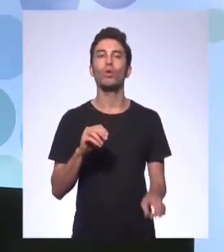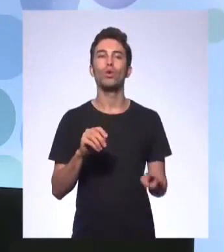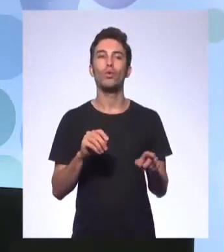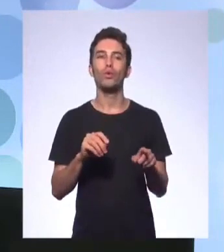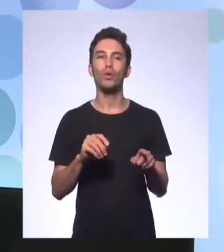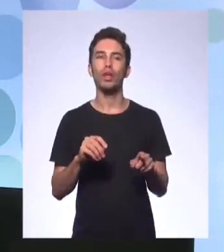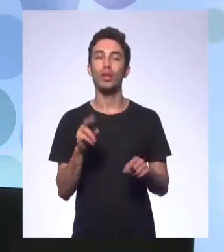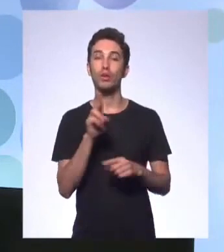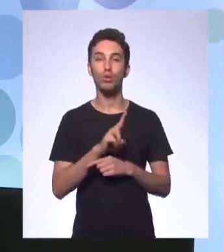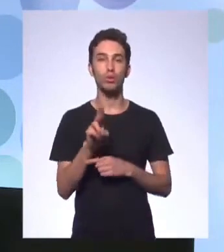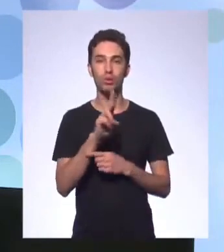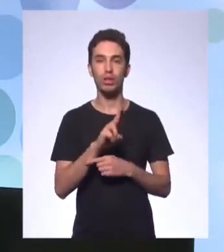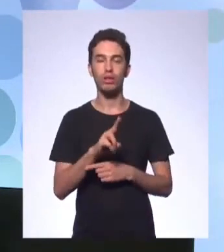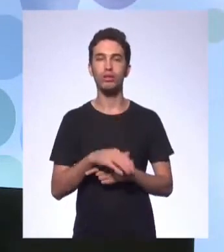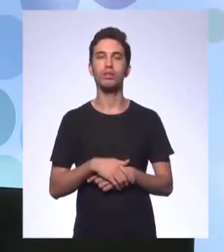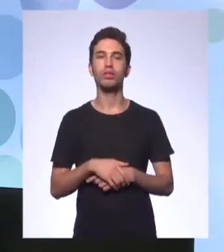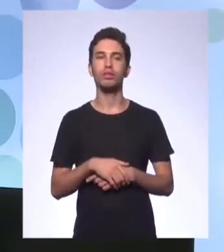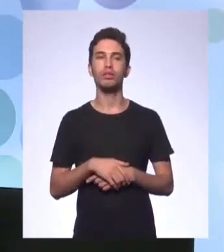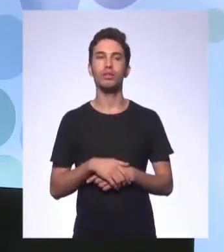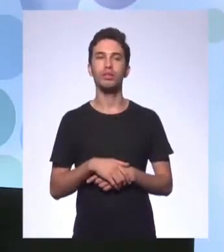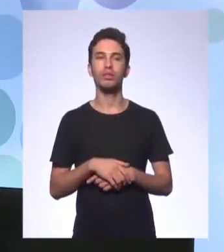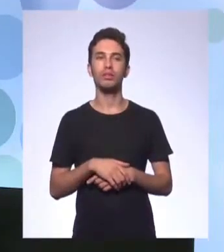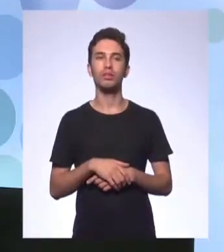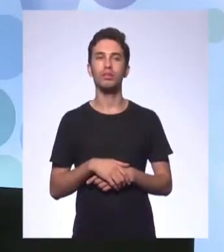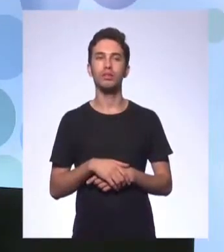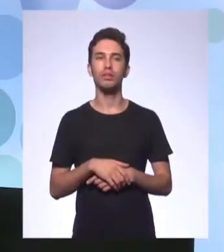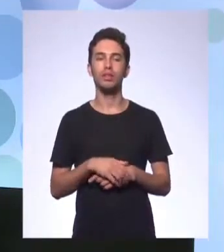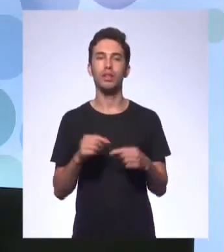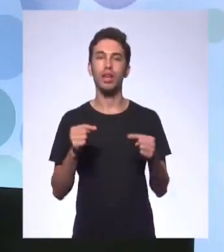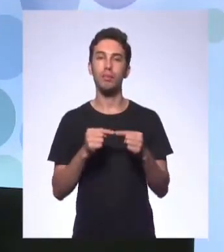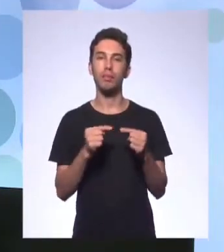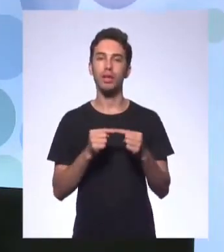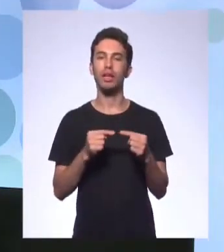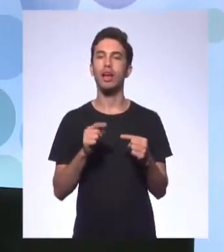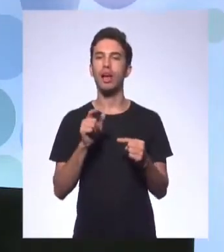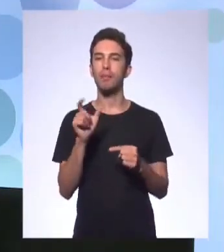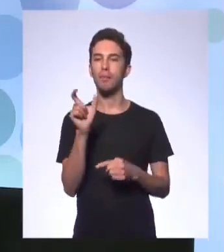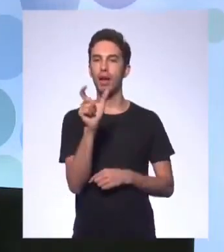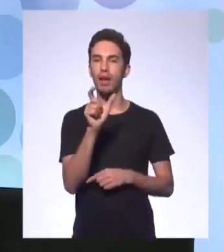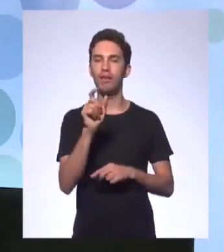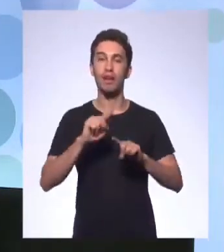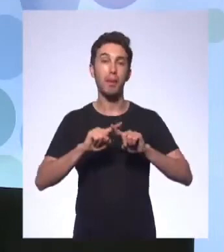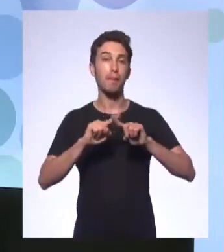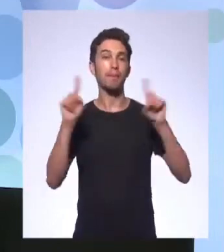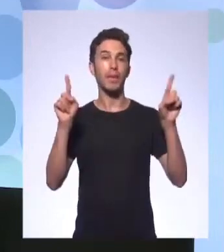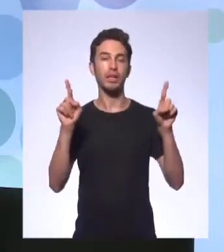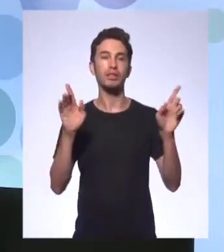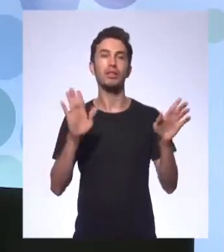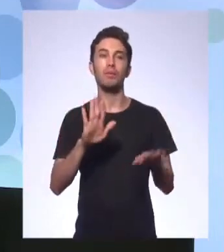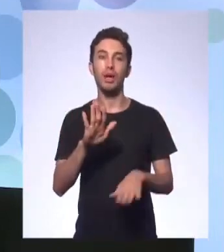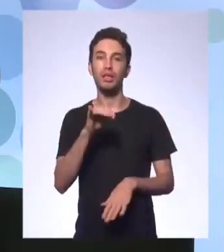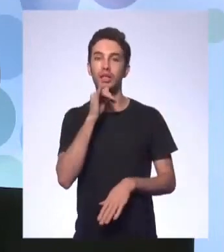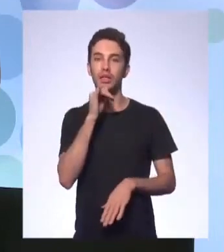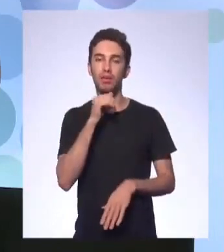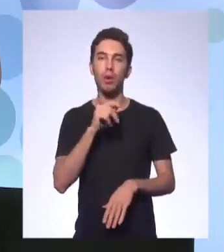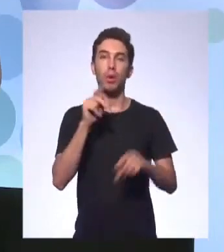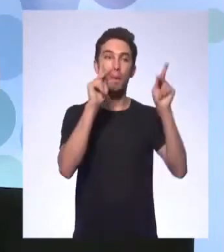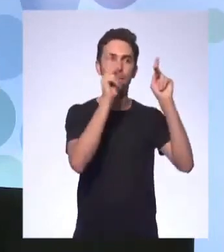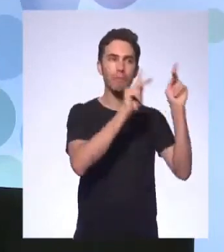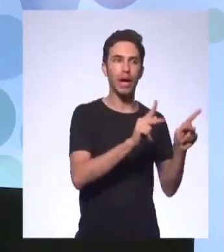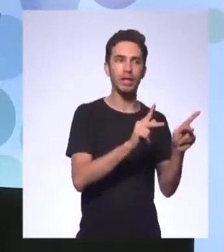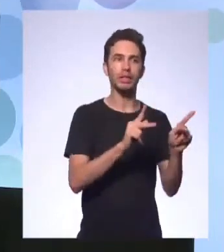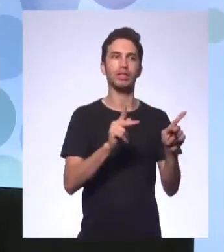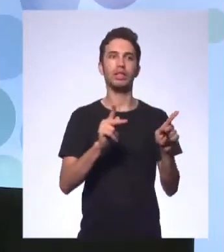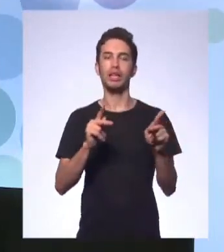aqui. Então, essa conjunção, sempre que aparece, traz a ideia de contradição. Mas, nesse caso, paz e assalto não deu coerência. Entenderam?